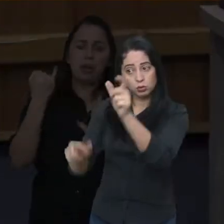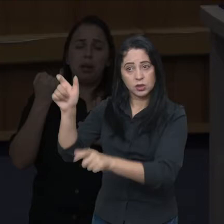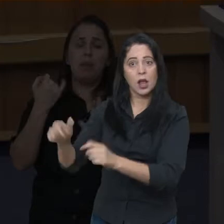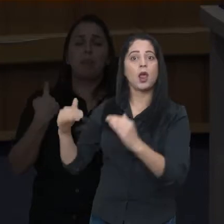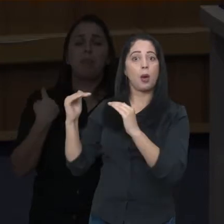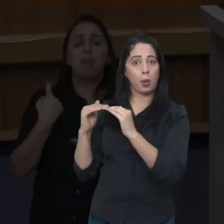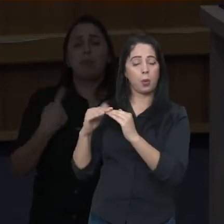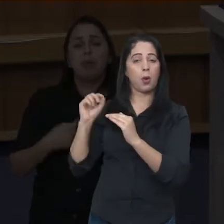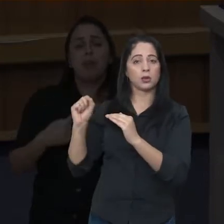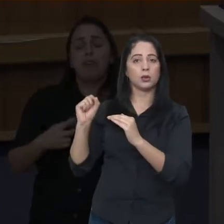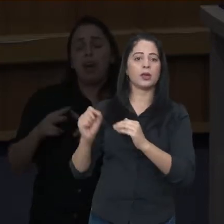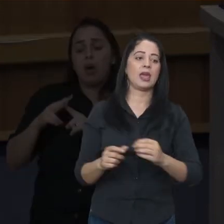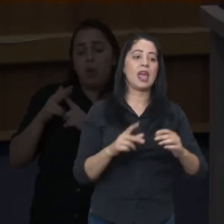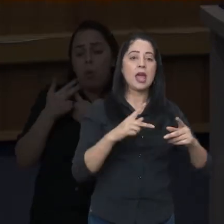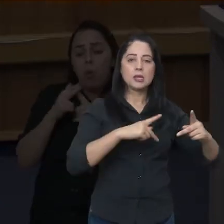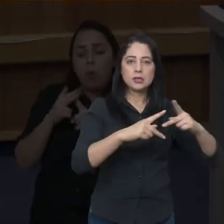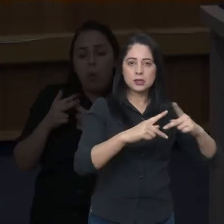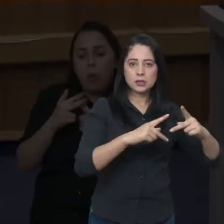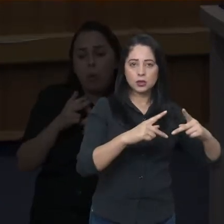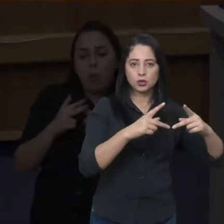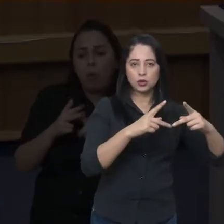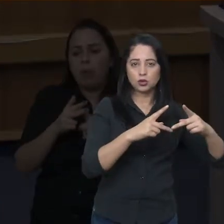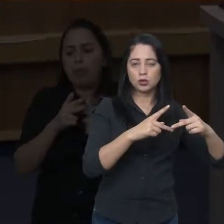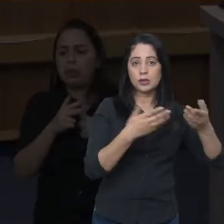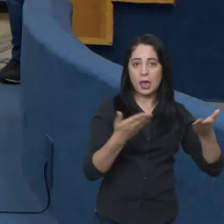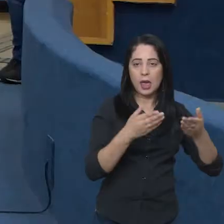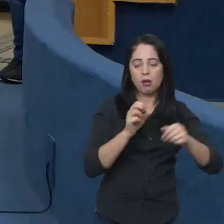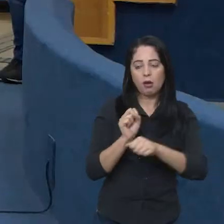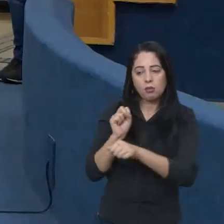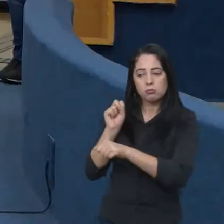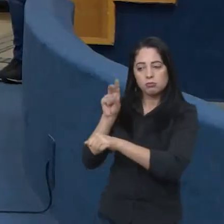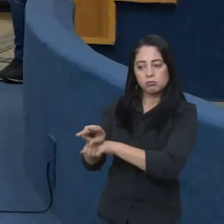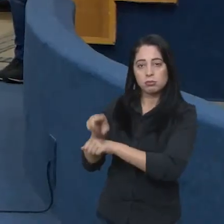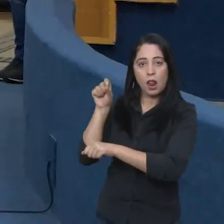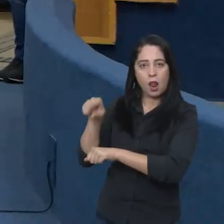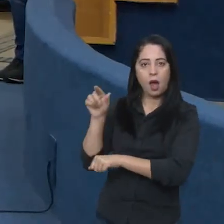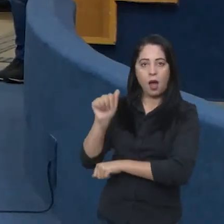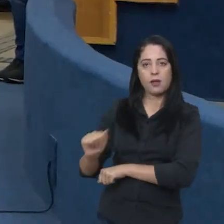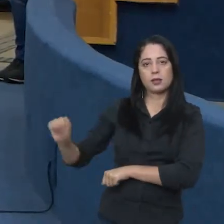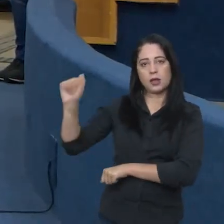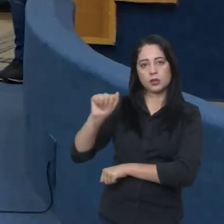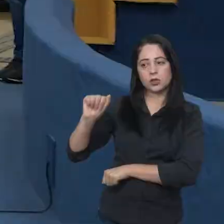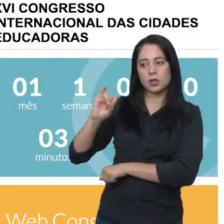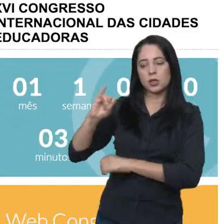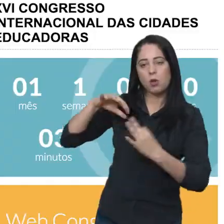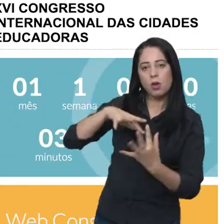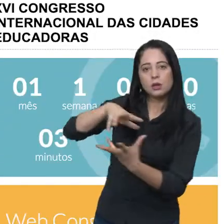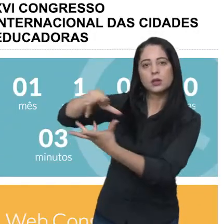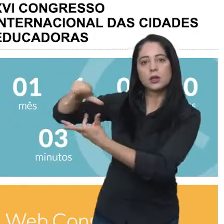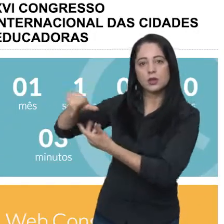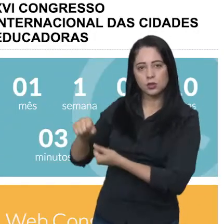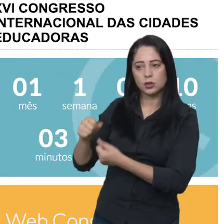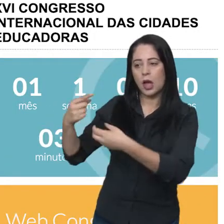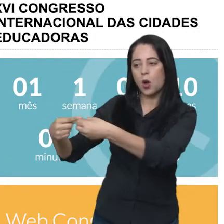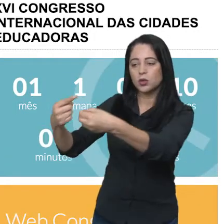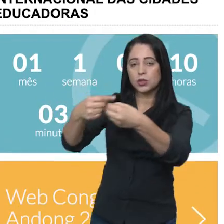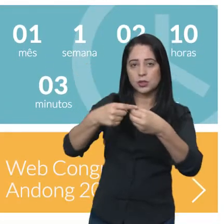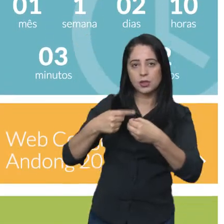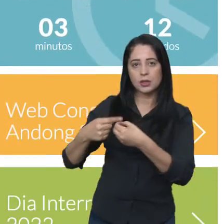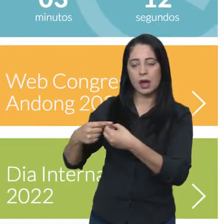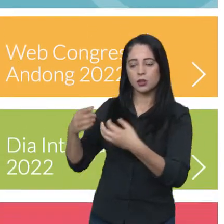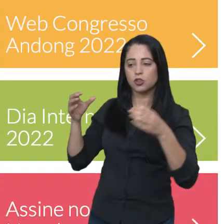vereador Zé Luiz, que autoriza a adesão de São José dos Campos à Carta das Cidades Educadoras e o ingresso na